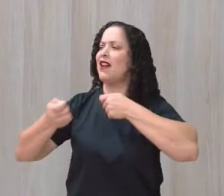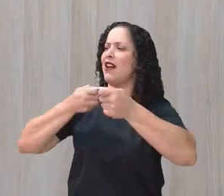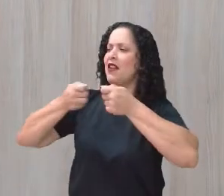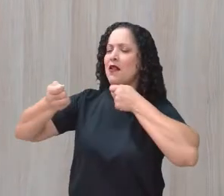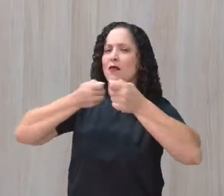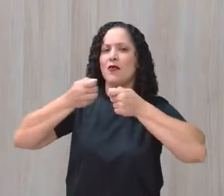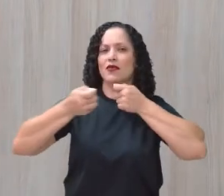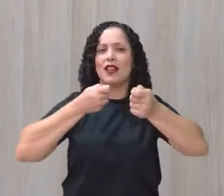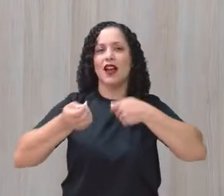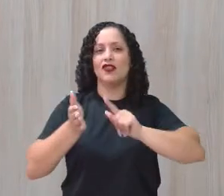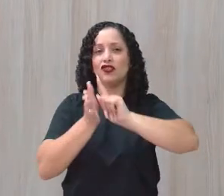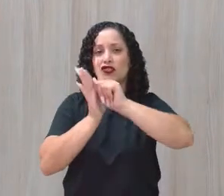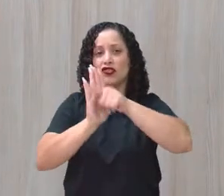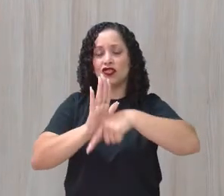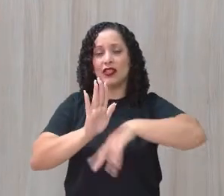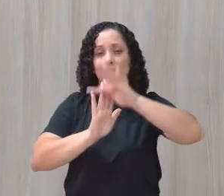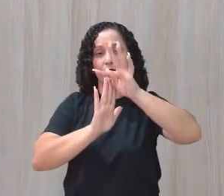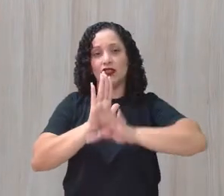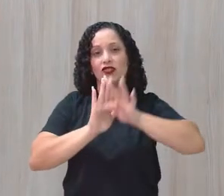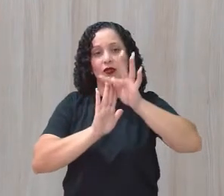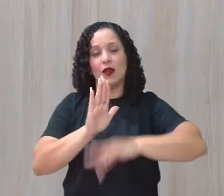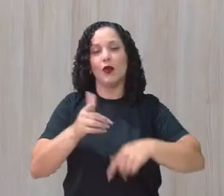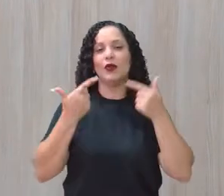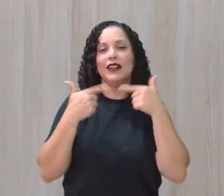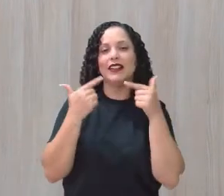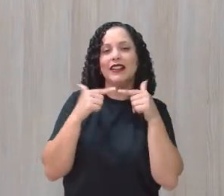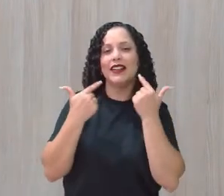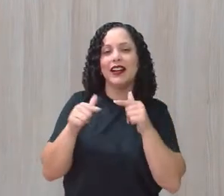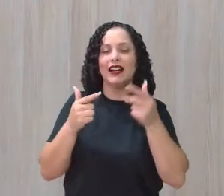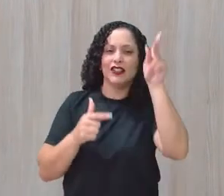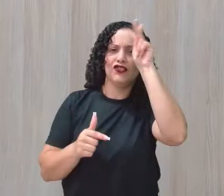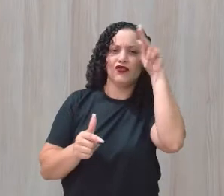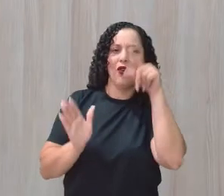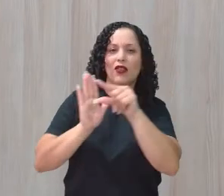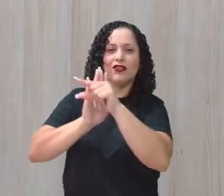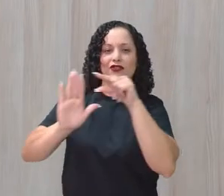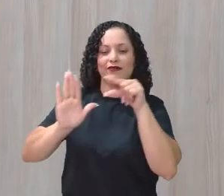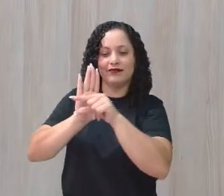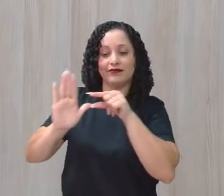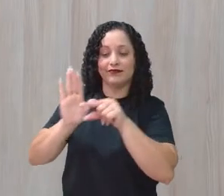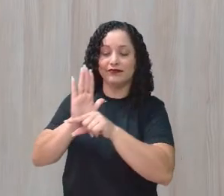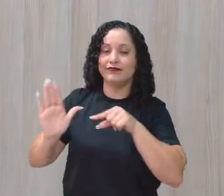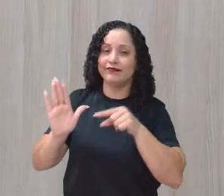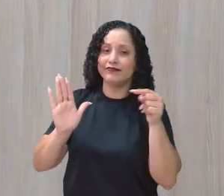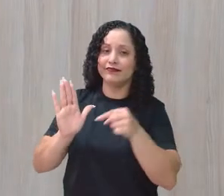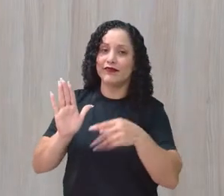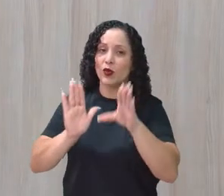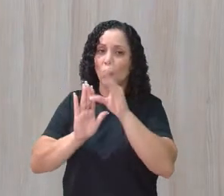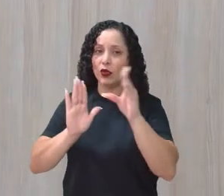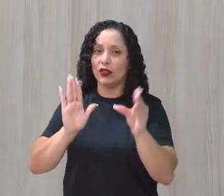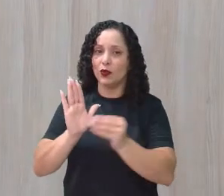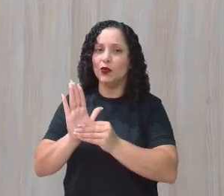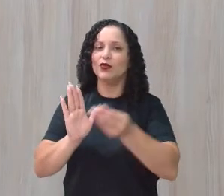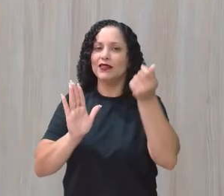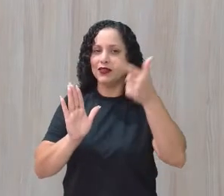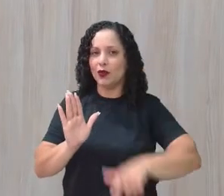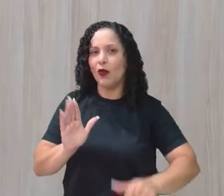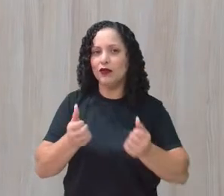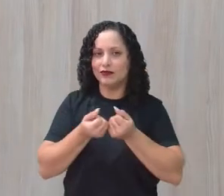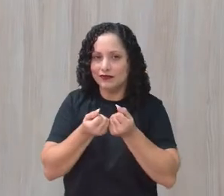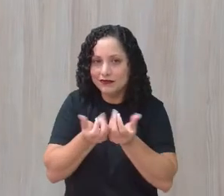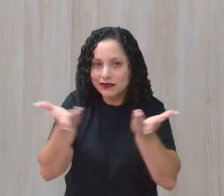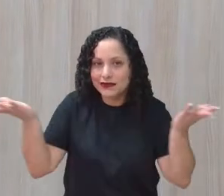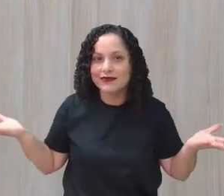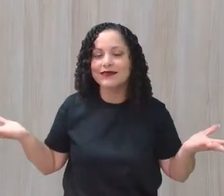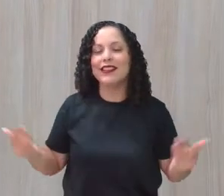agora o gênero textual tirinhas de humor, para trazer esse conteúdo novamente para vocês de uma forma